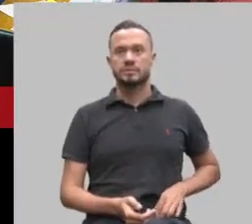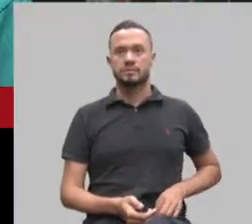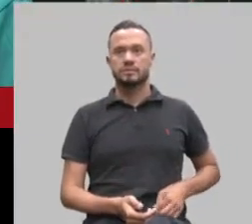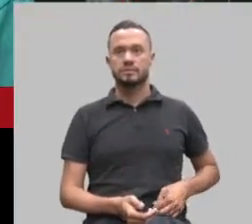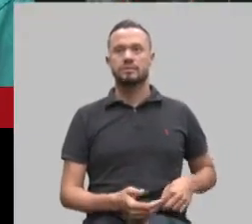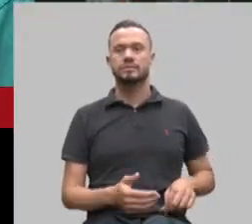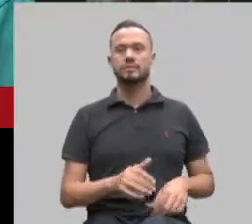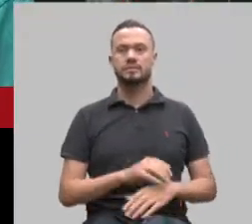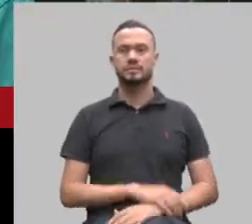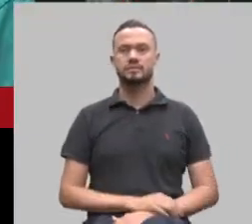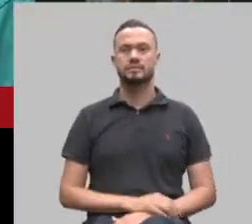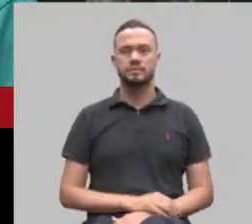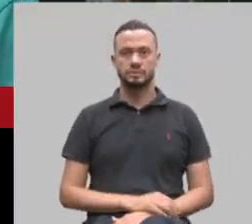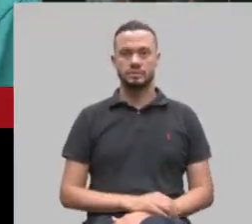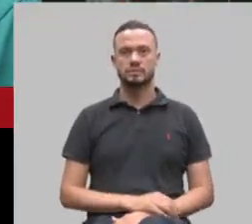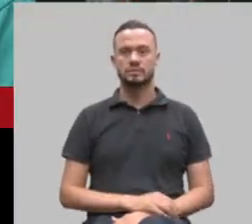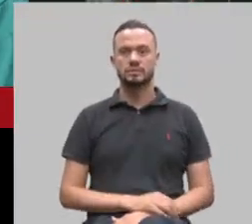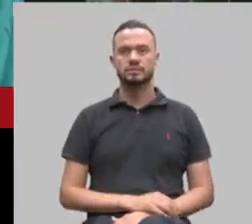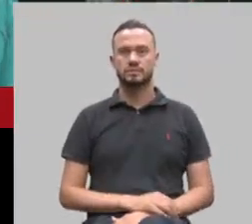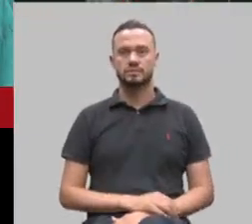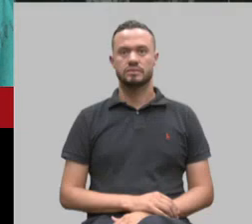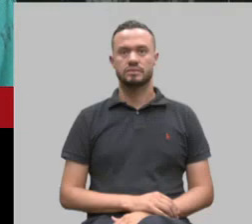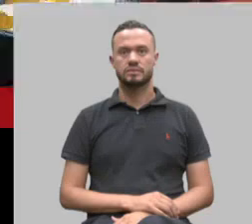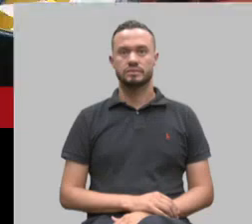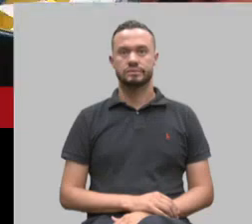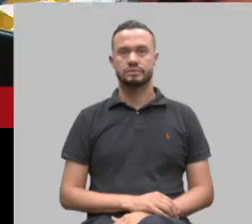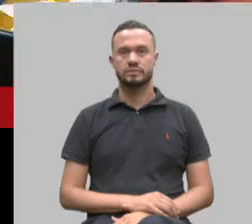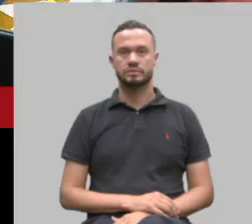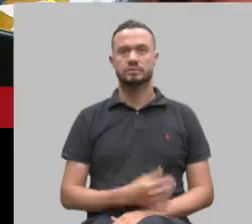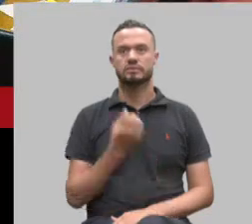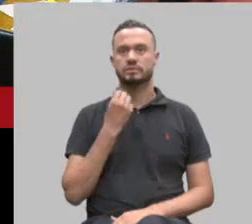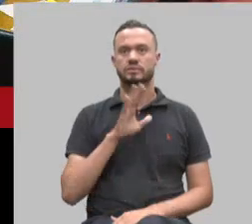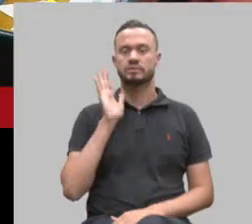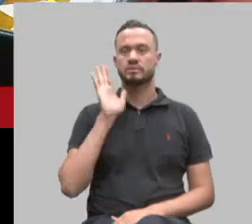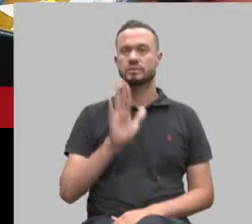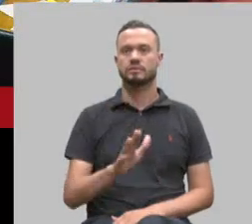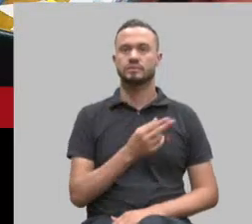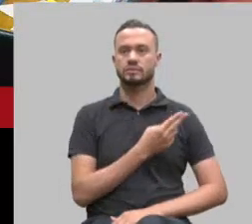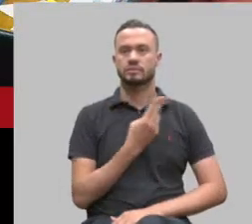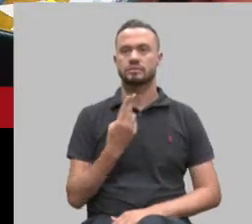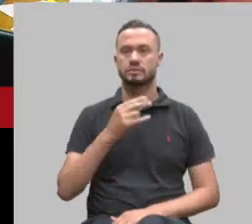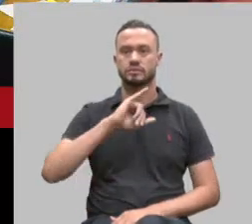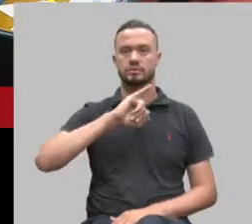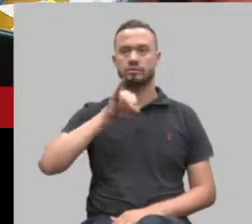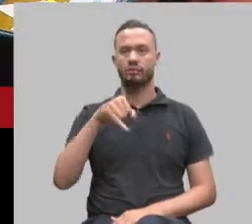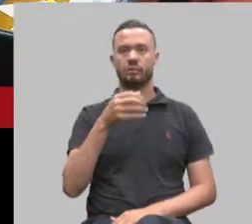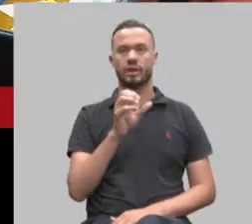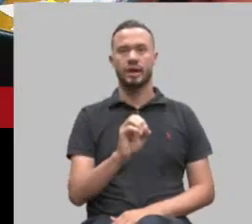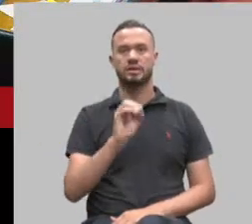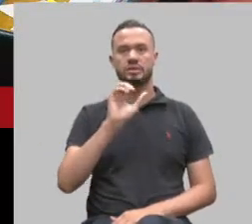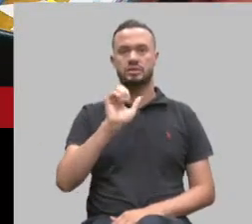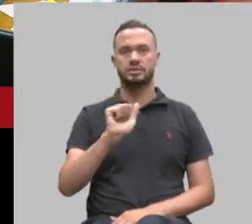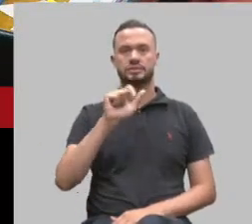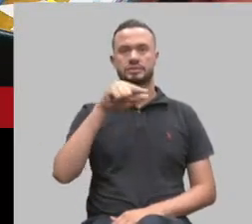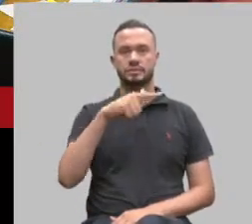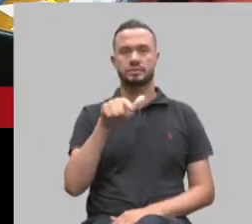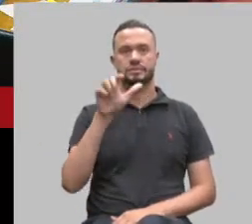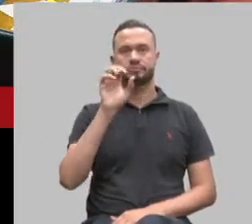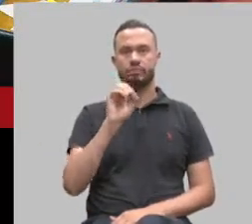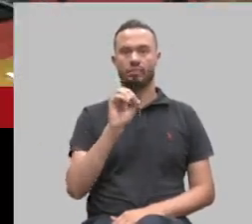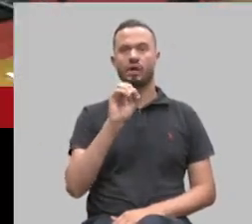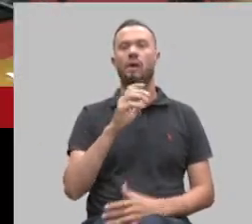obrigado pode começar Boa tarde meu nome é João ricardos Sou representante de intaba pelo